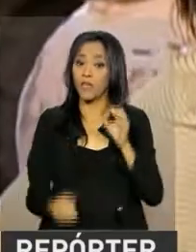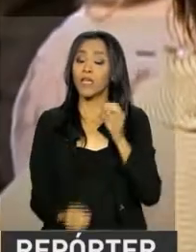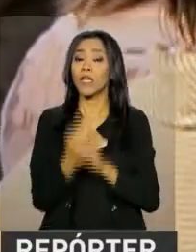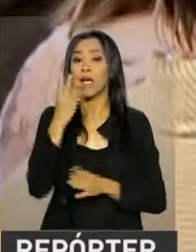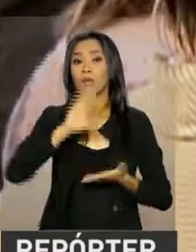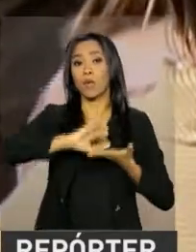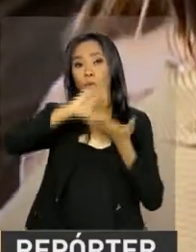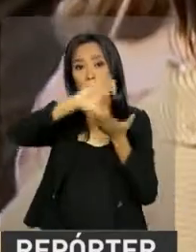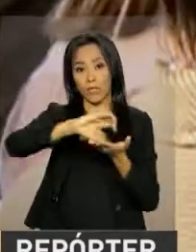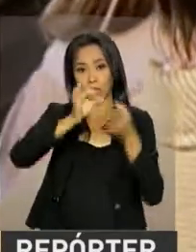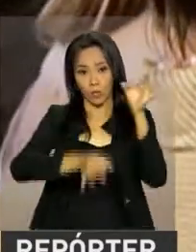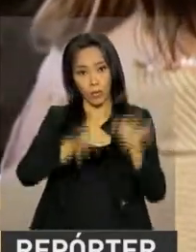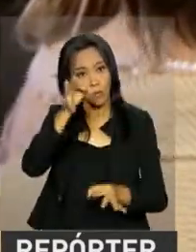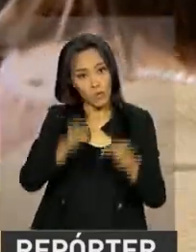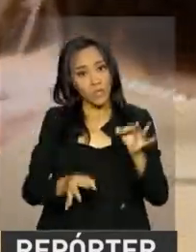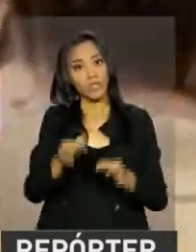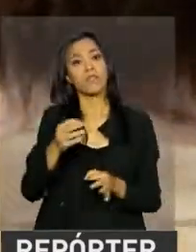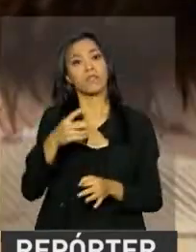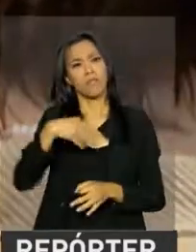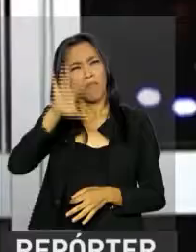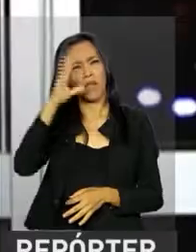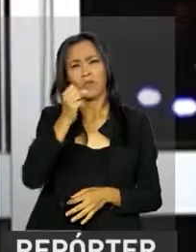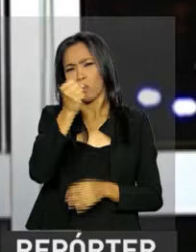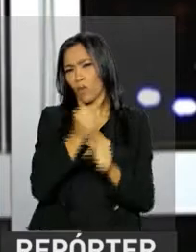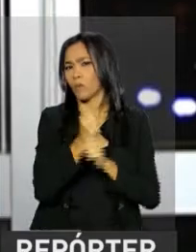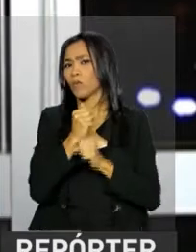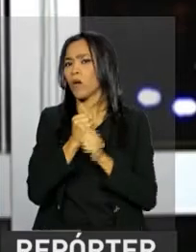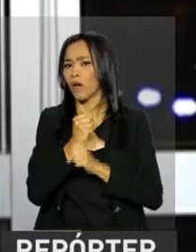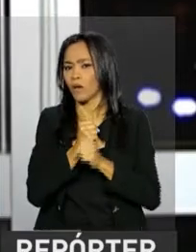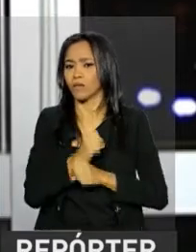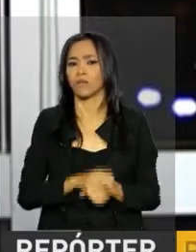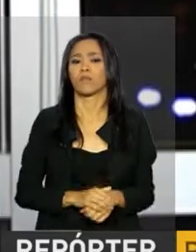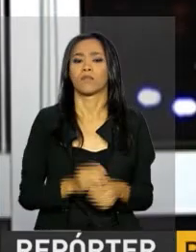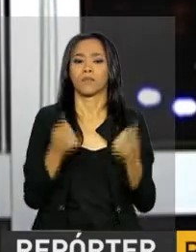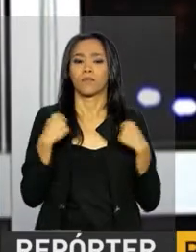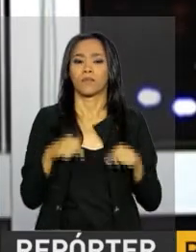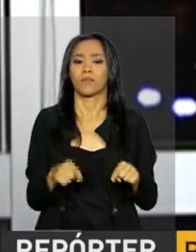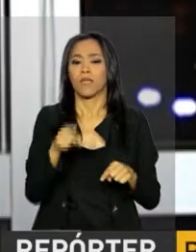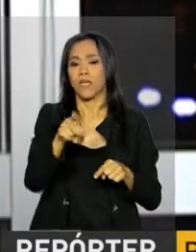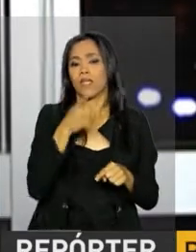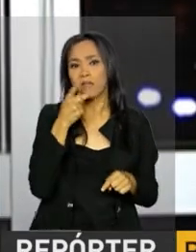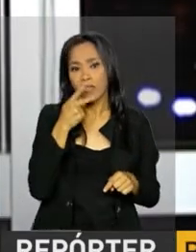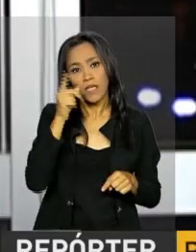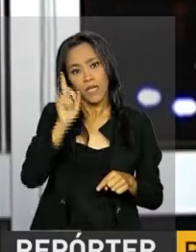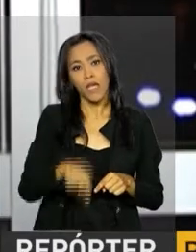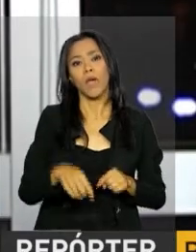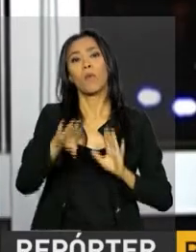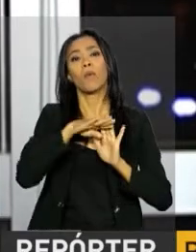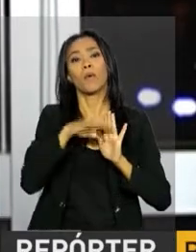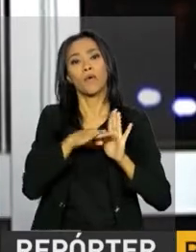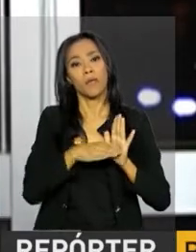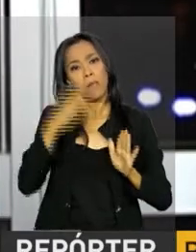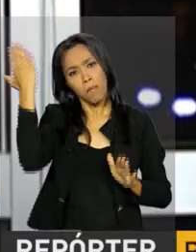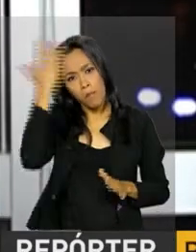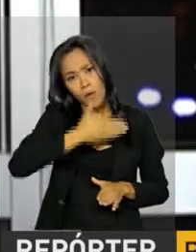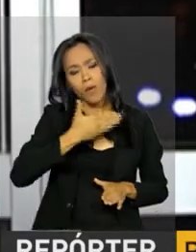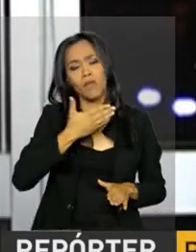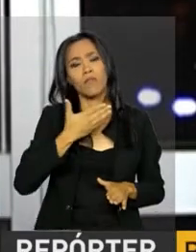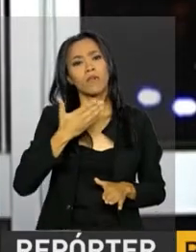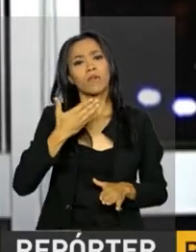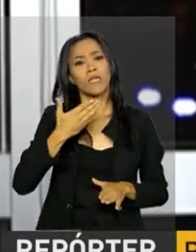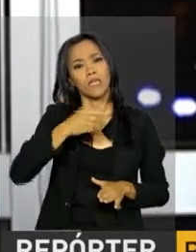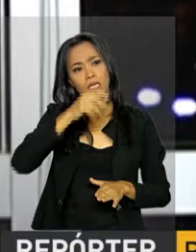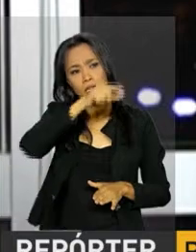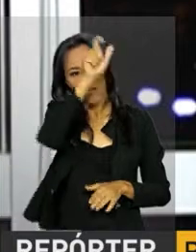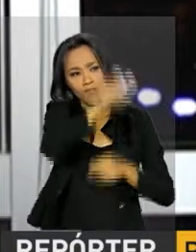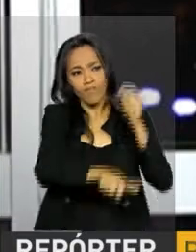e é modelo de reinserção de presos estão um programa que nom que o ser humano e